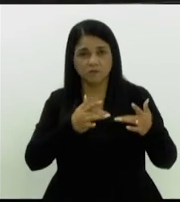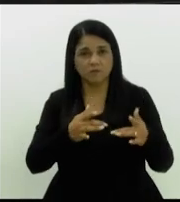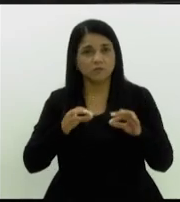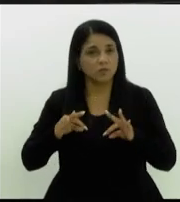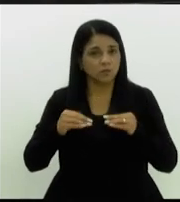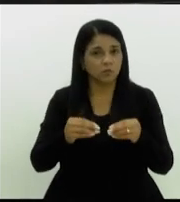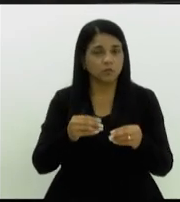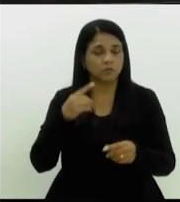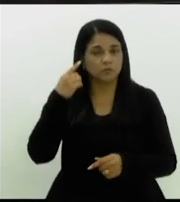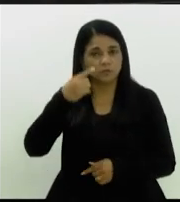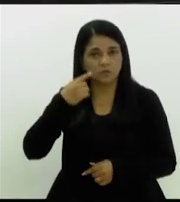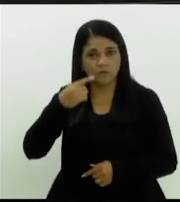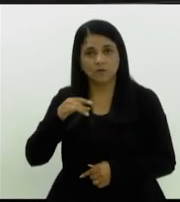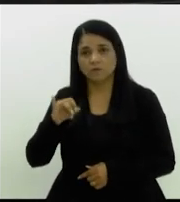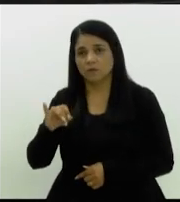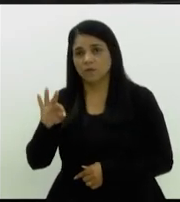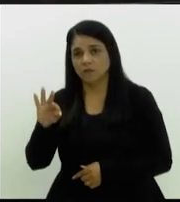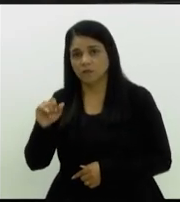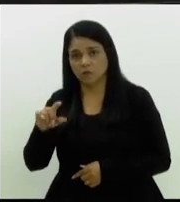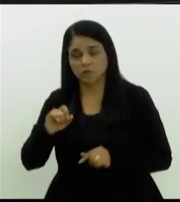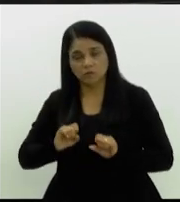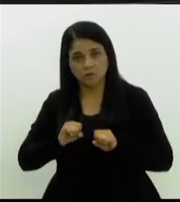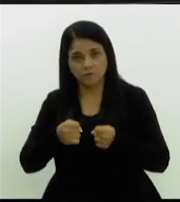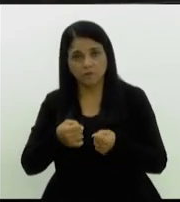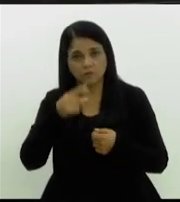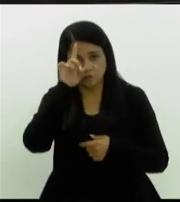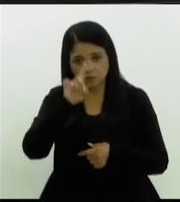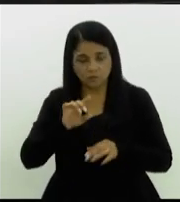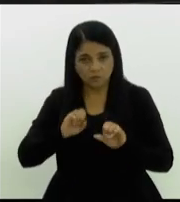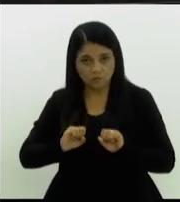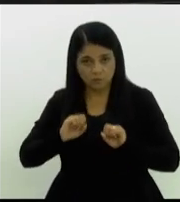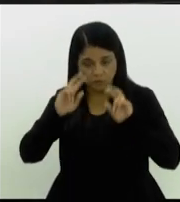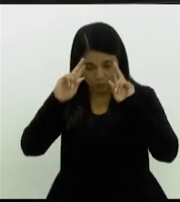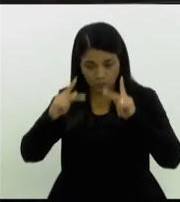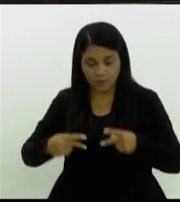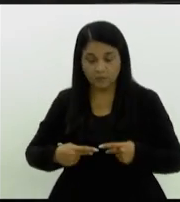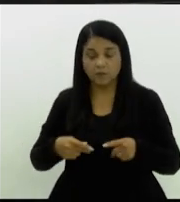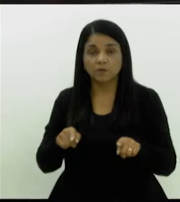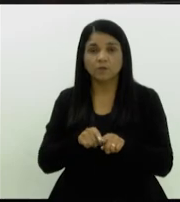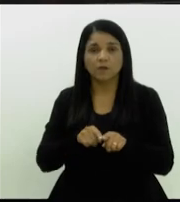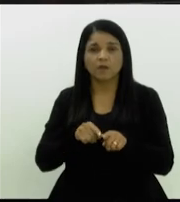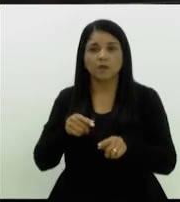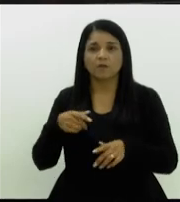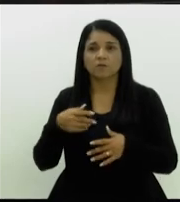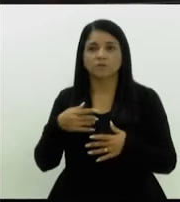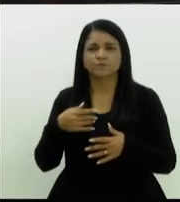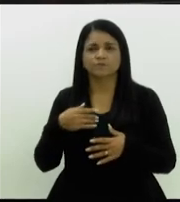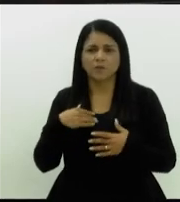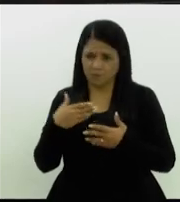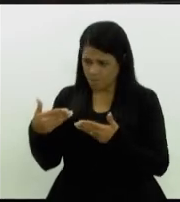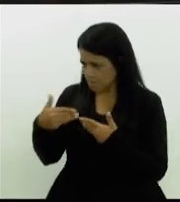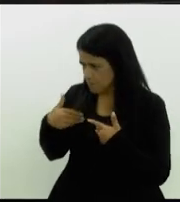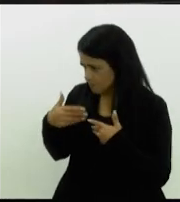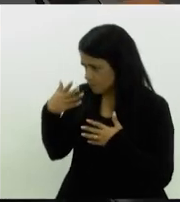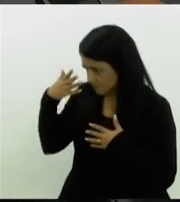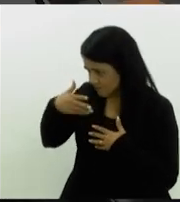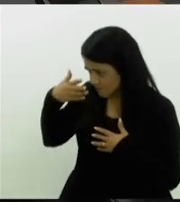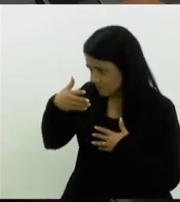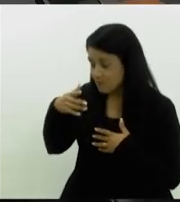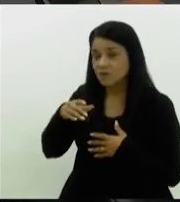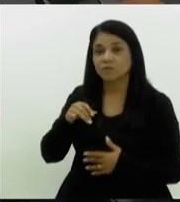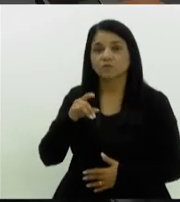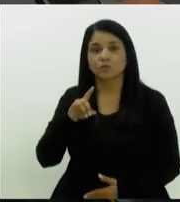que defendem direitos humanos. Quero aqui relatar também que... Deputada, me permita uma parte. Sim. Em relação à questão do